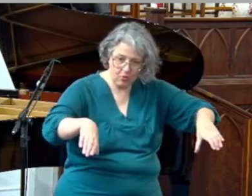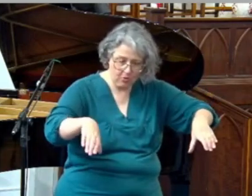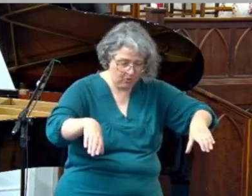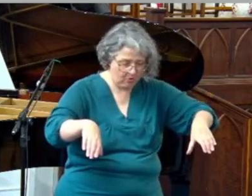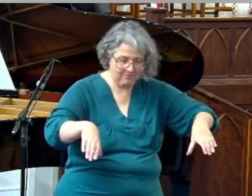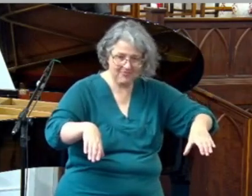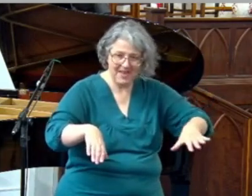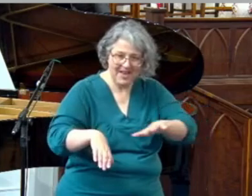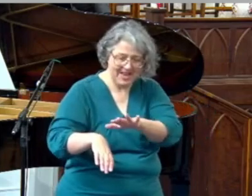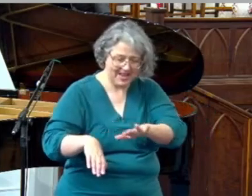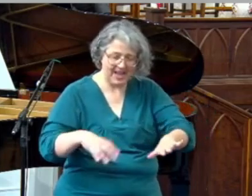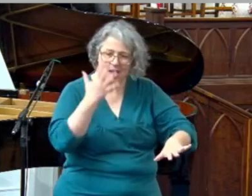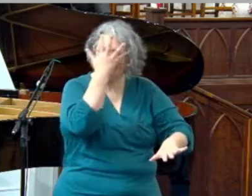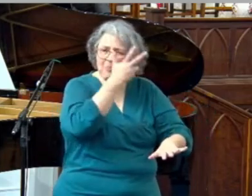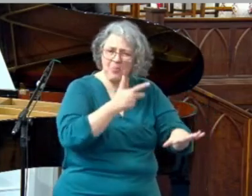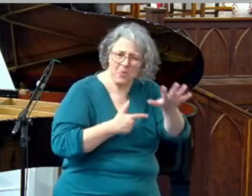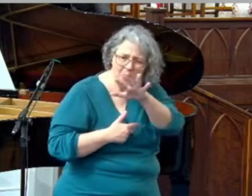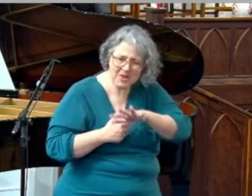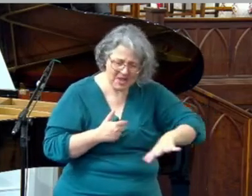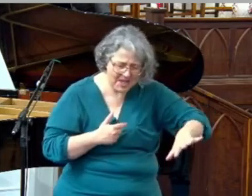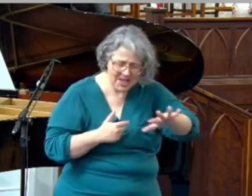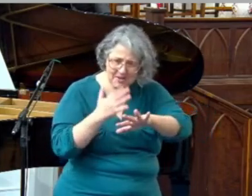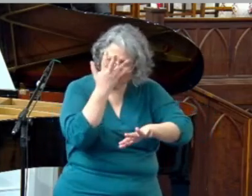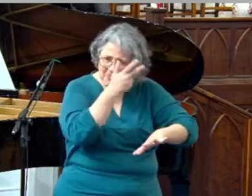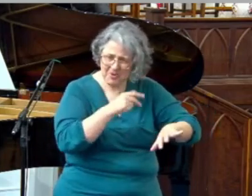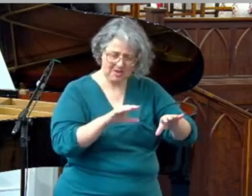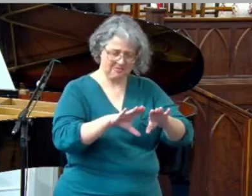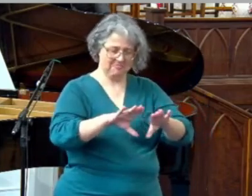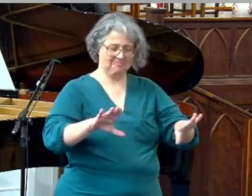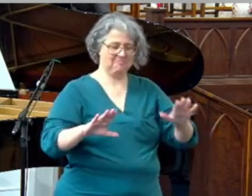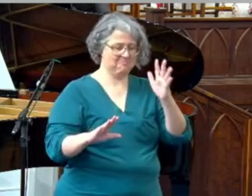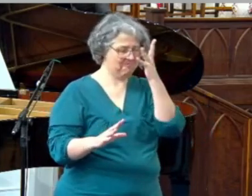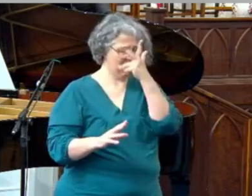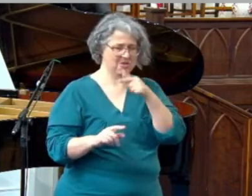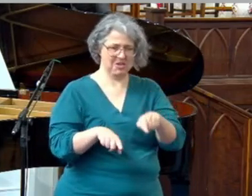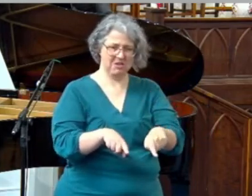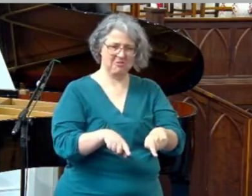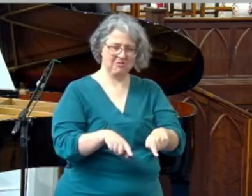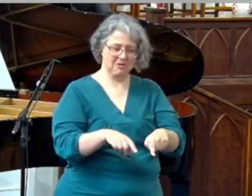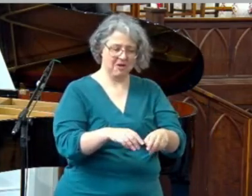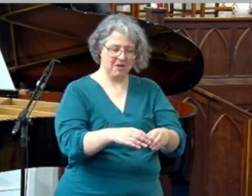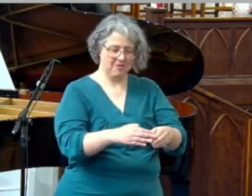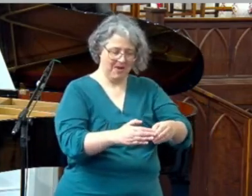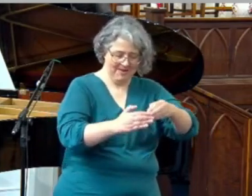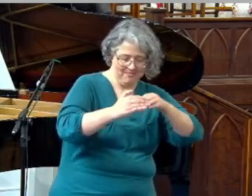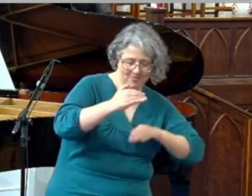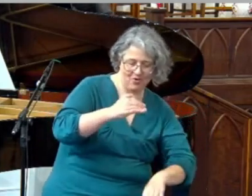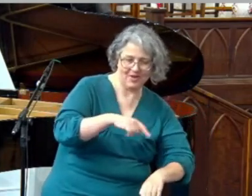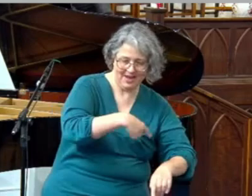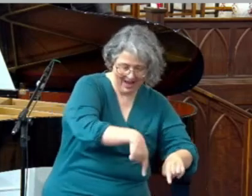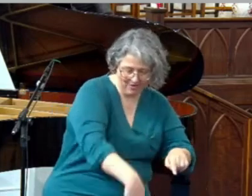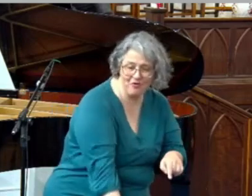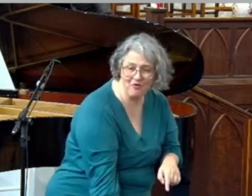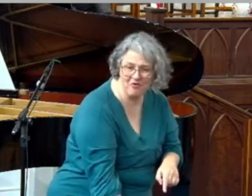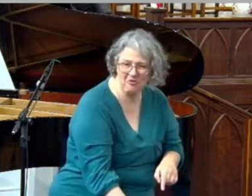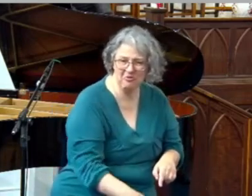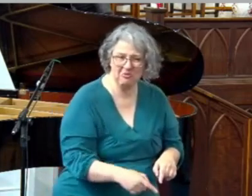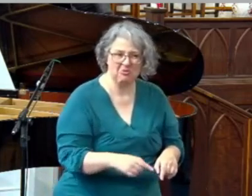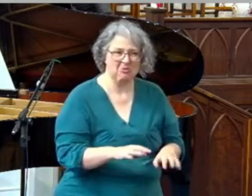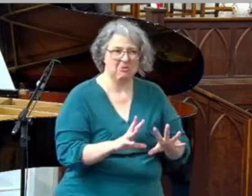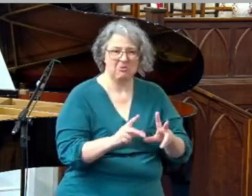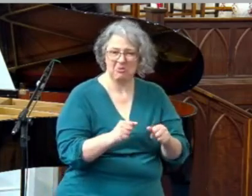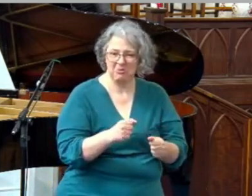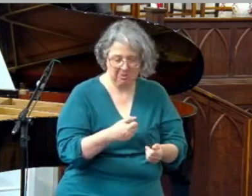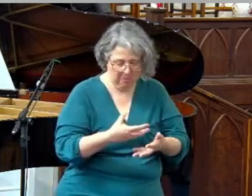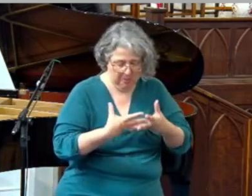de mortos e de toda a podridão. Assim também vocês por fora parecem justos aos